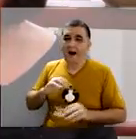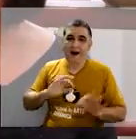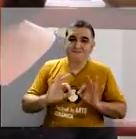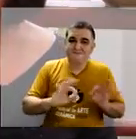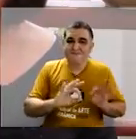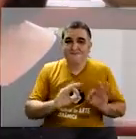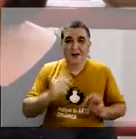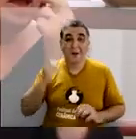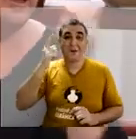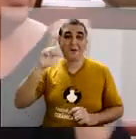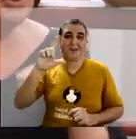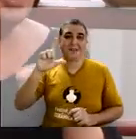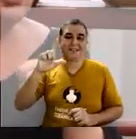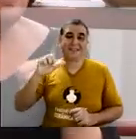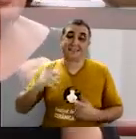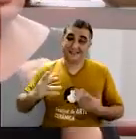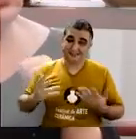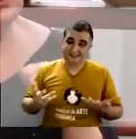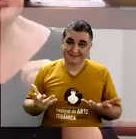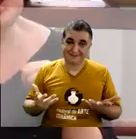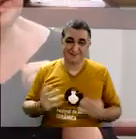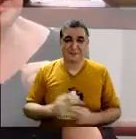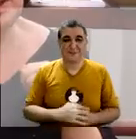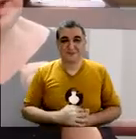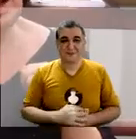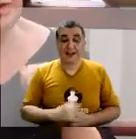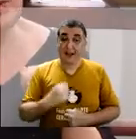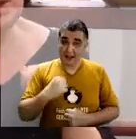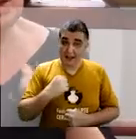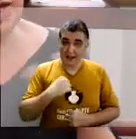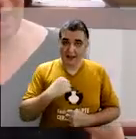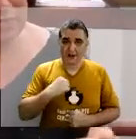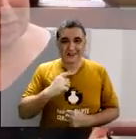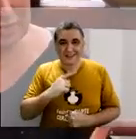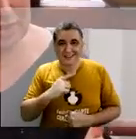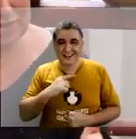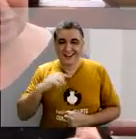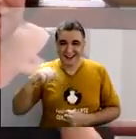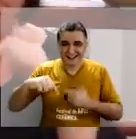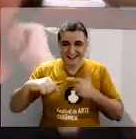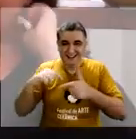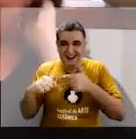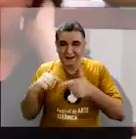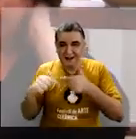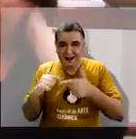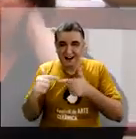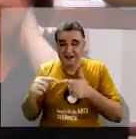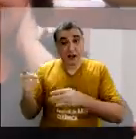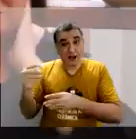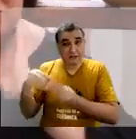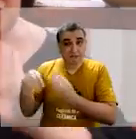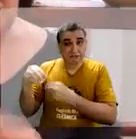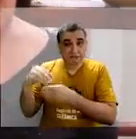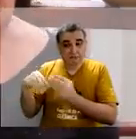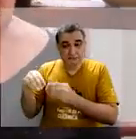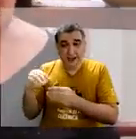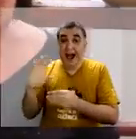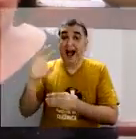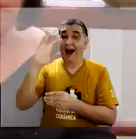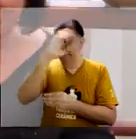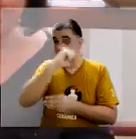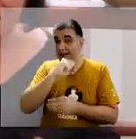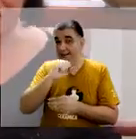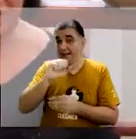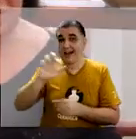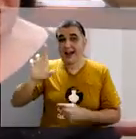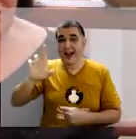conseguiu seguir em frente. Mas nós tivemos alunos de Haku, que já eram ceramistas, e disseram, poxa vida, tá vendo, eu